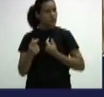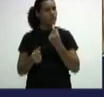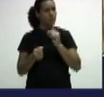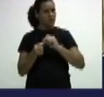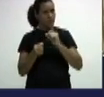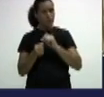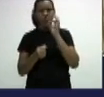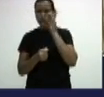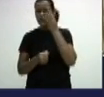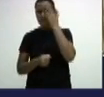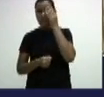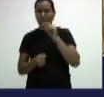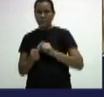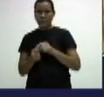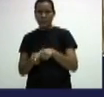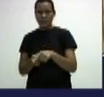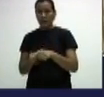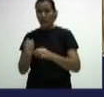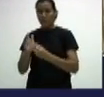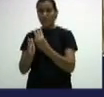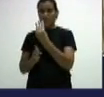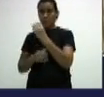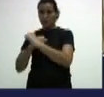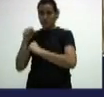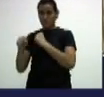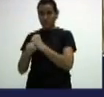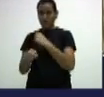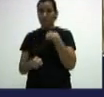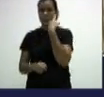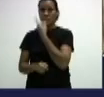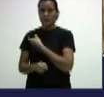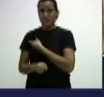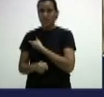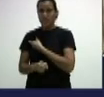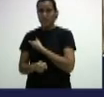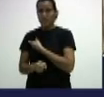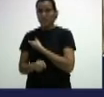né, já sabem fazer. E aí, no terceiro ano, a gente vai